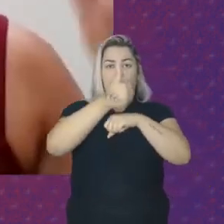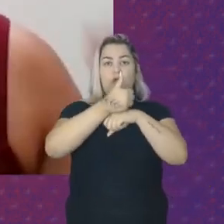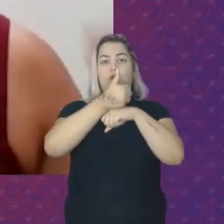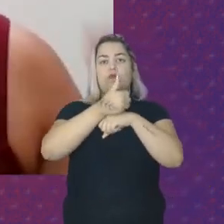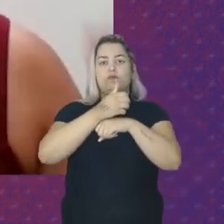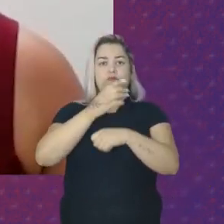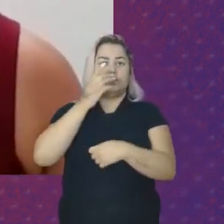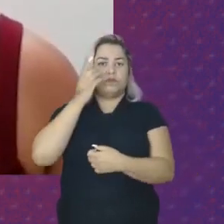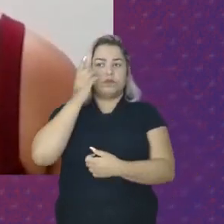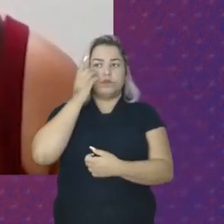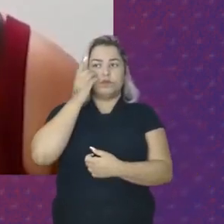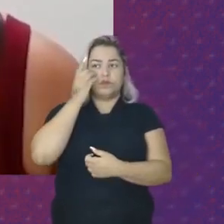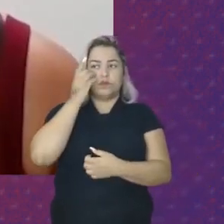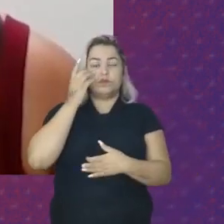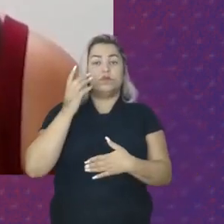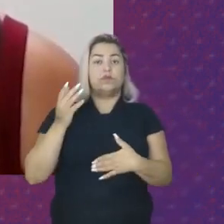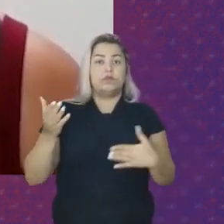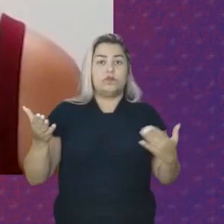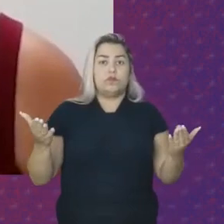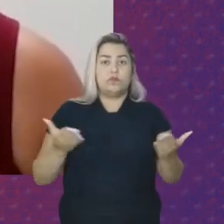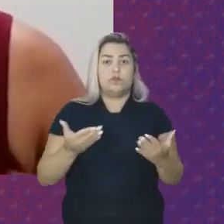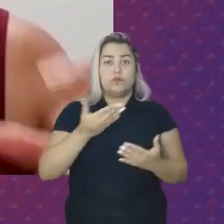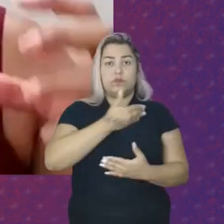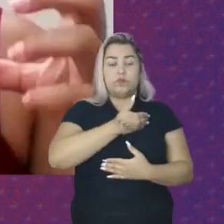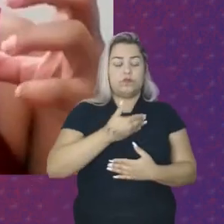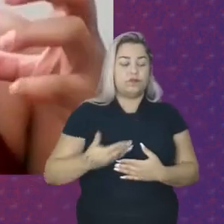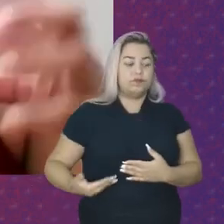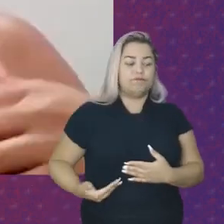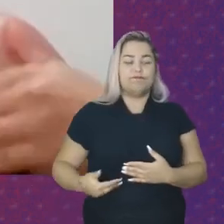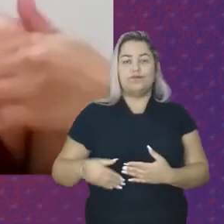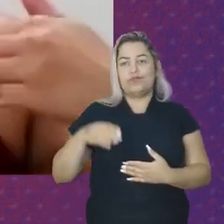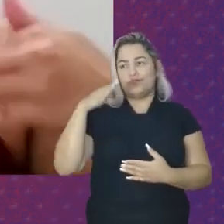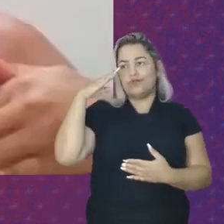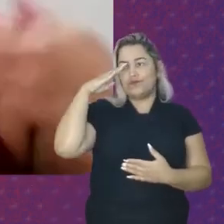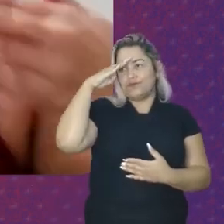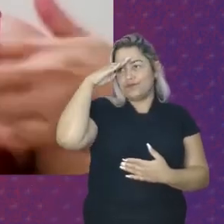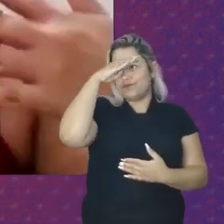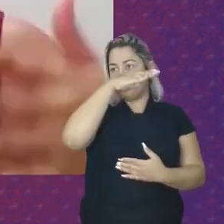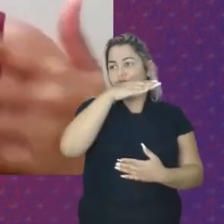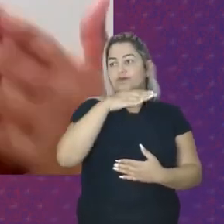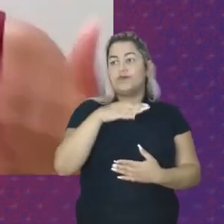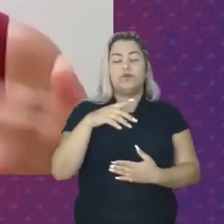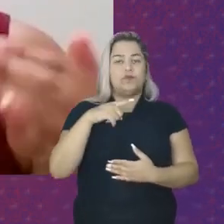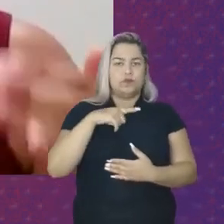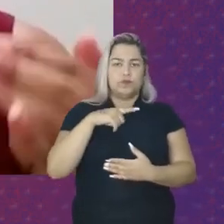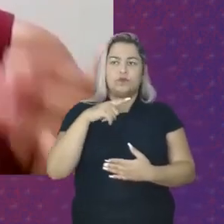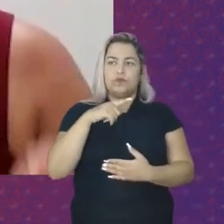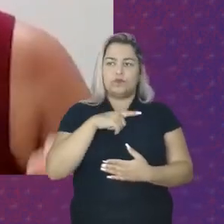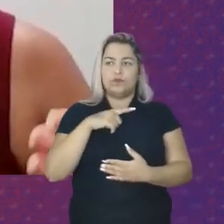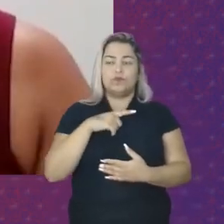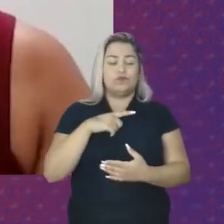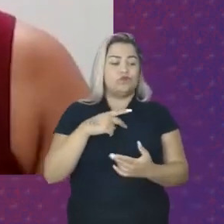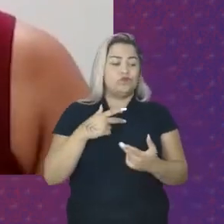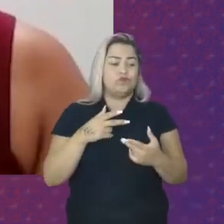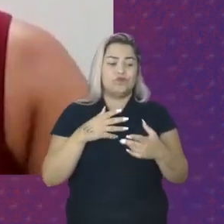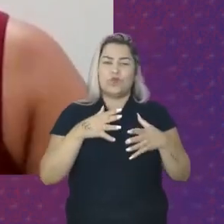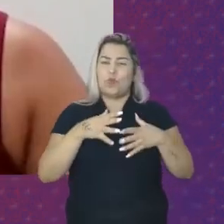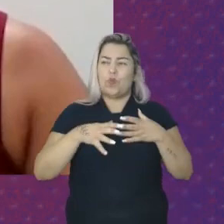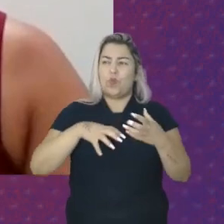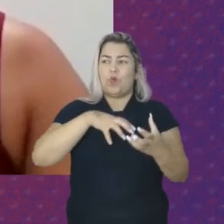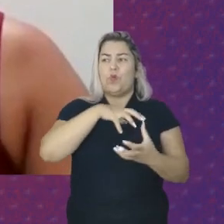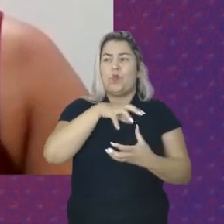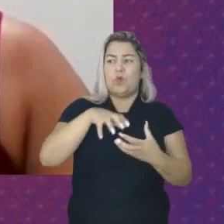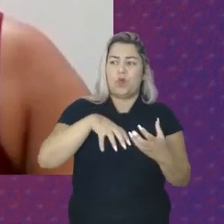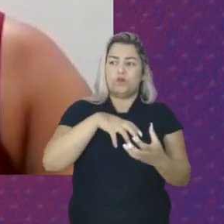Dilma, em especial agora durante o governo genocida, houve um desmantelamento das políticas de prevenção